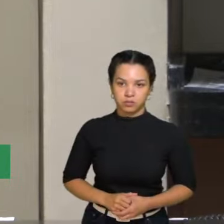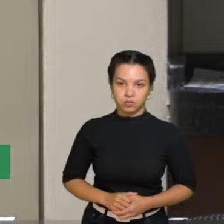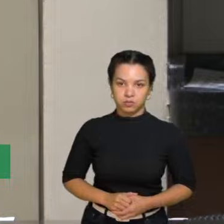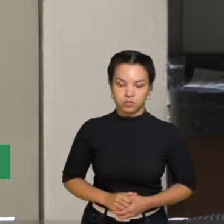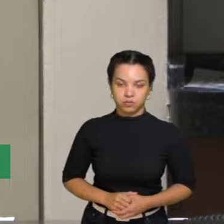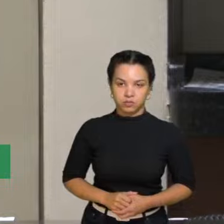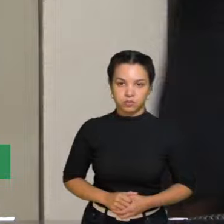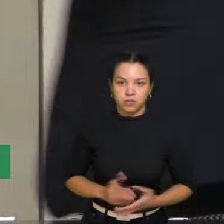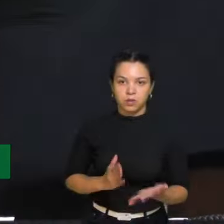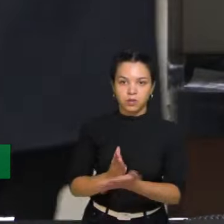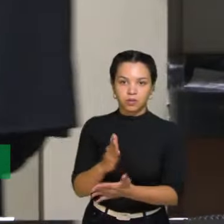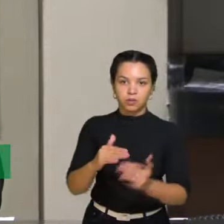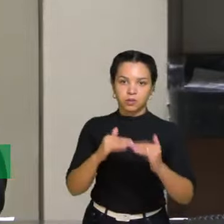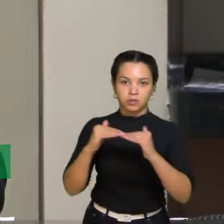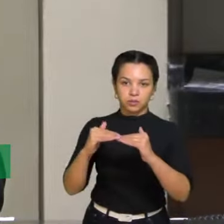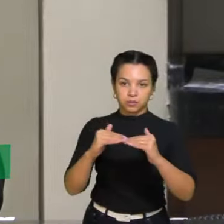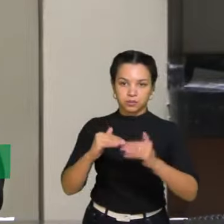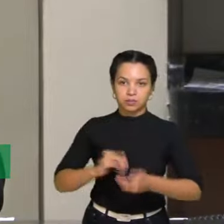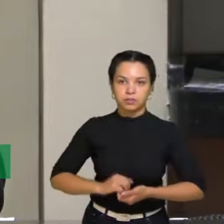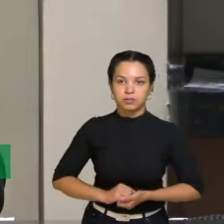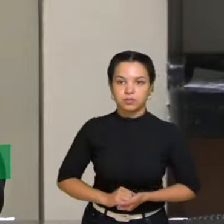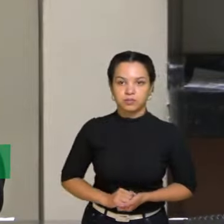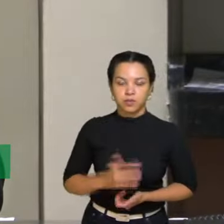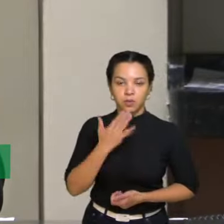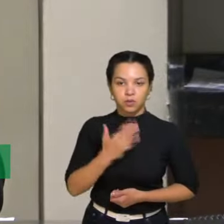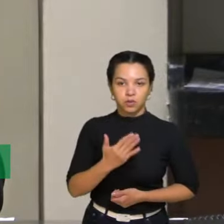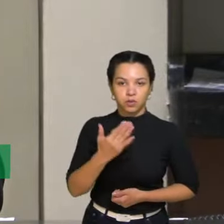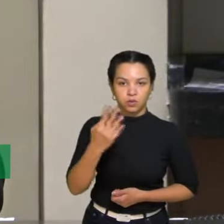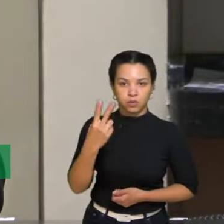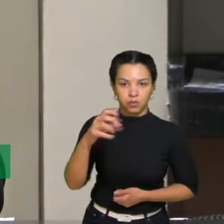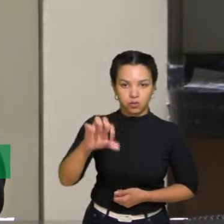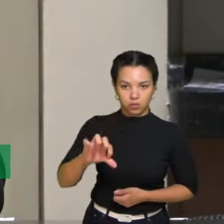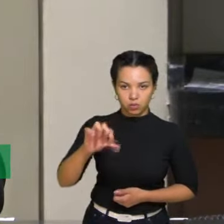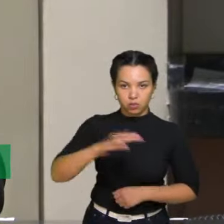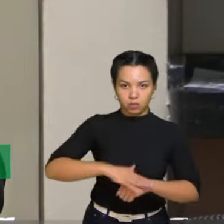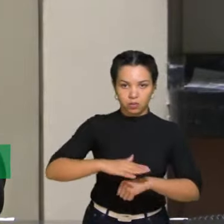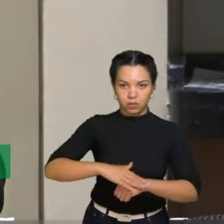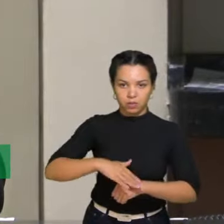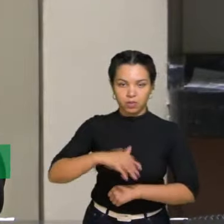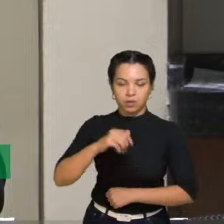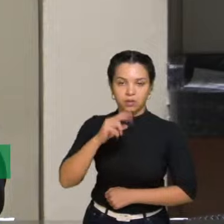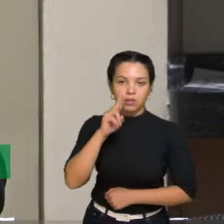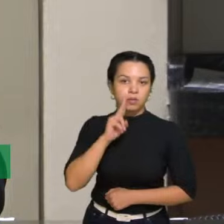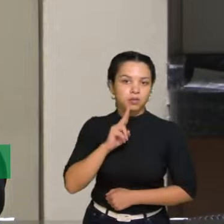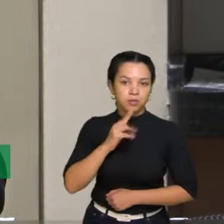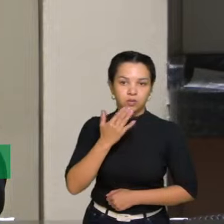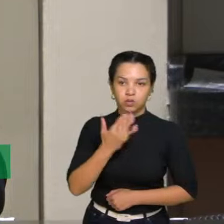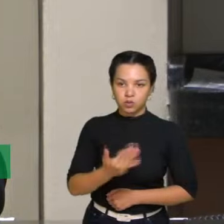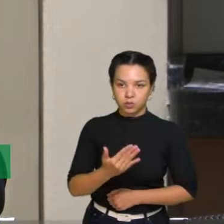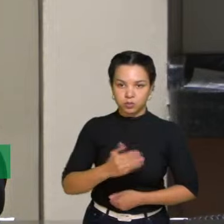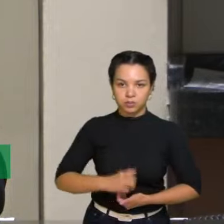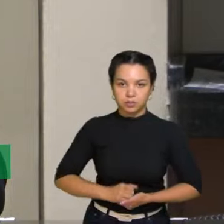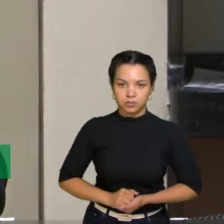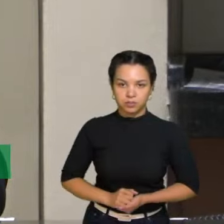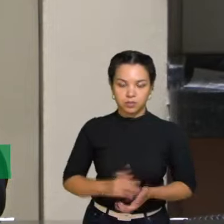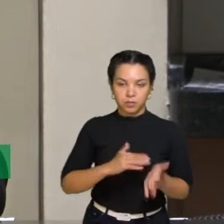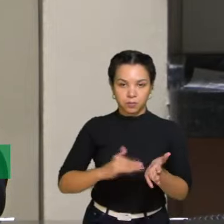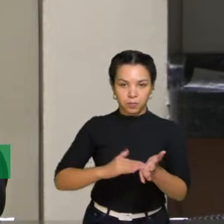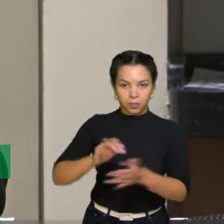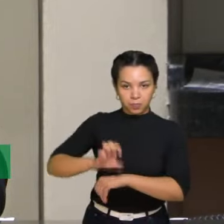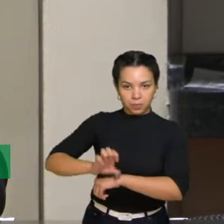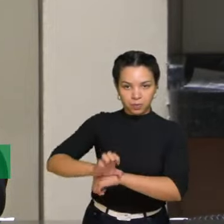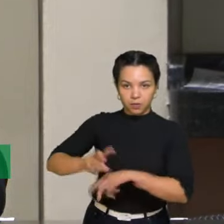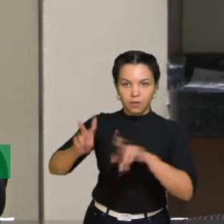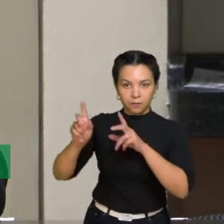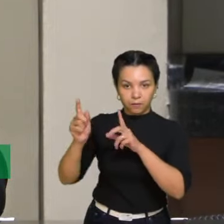encontram. Aprovado por unanimidade. Pedido de informação 29, autoria deputado Ivanatz, solicitando ao secretário de Estado da